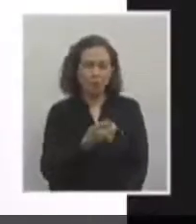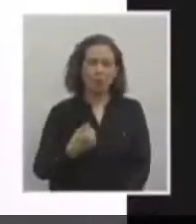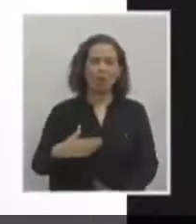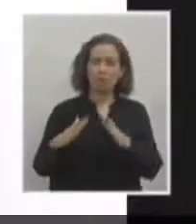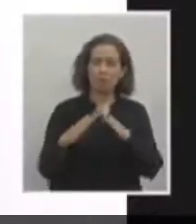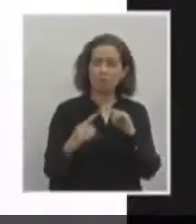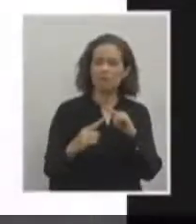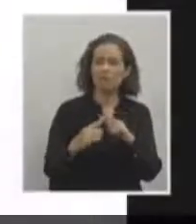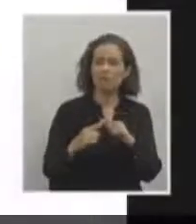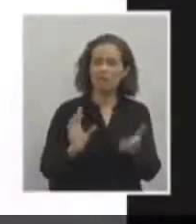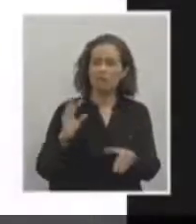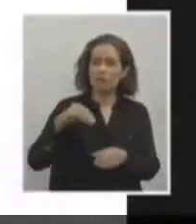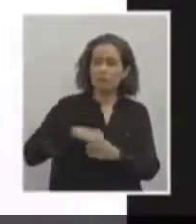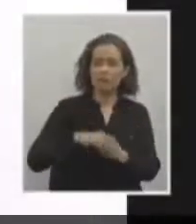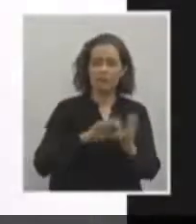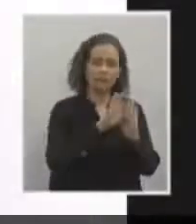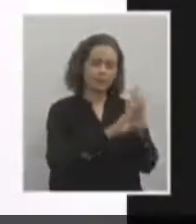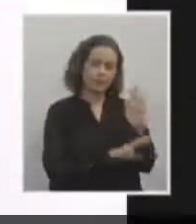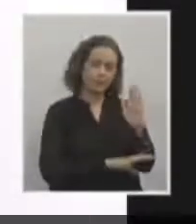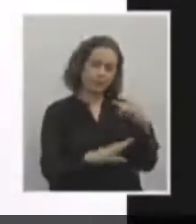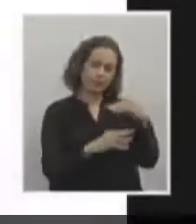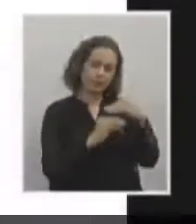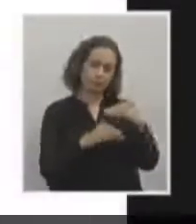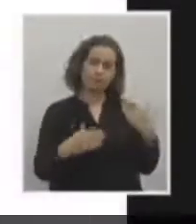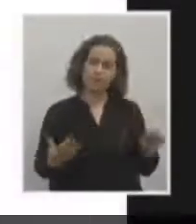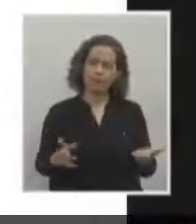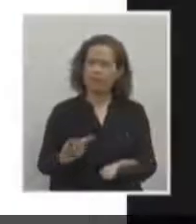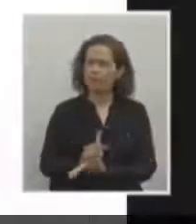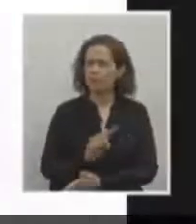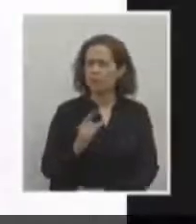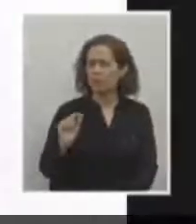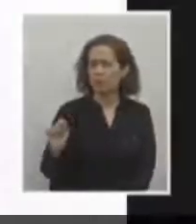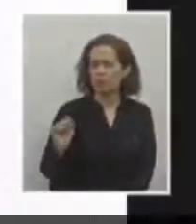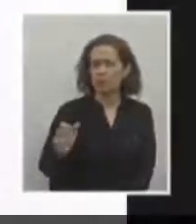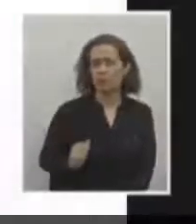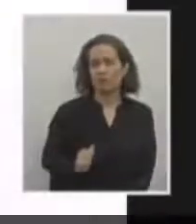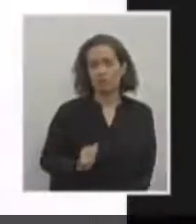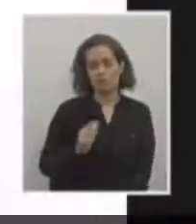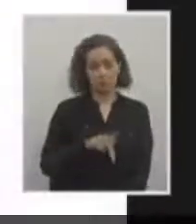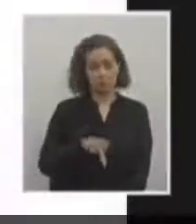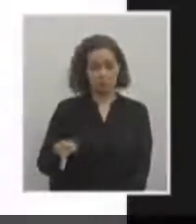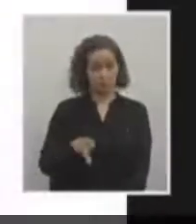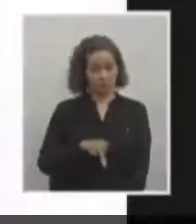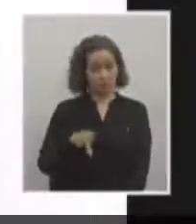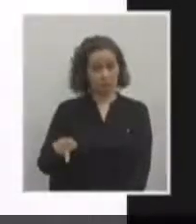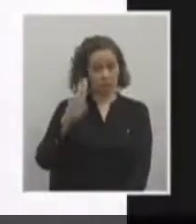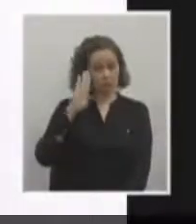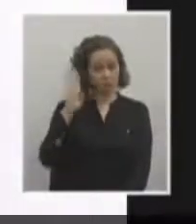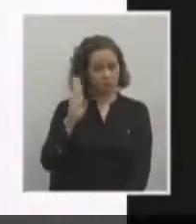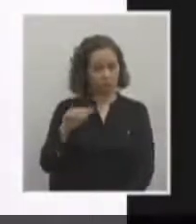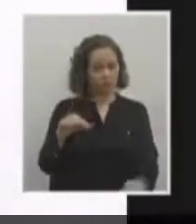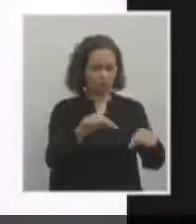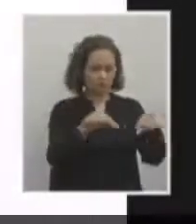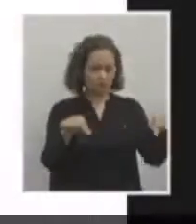curricular. Então, o que, que acontece? O professor regente de turma, ao decorrer do período, até que o